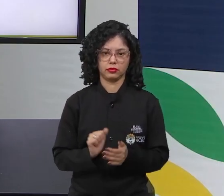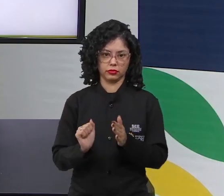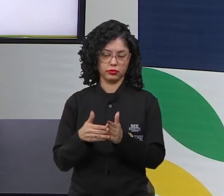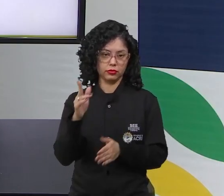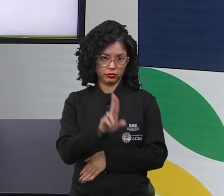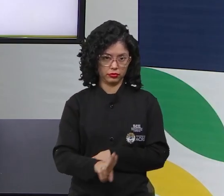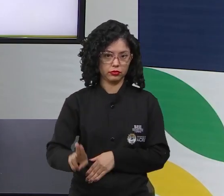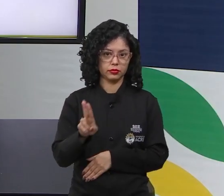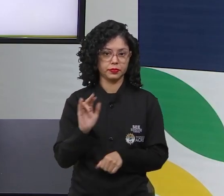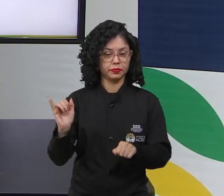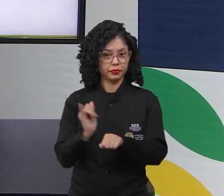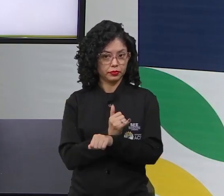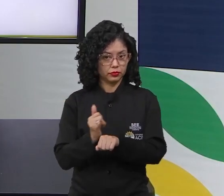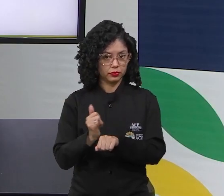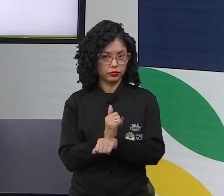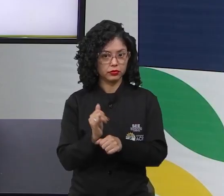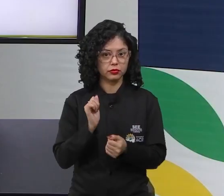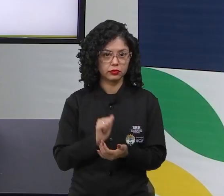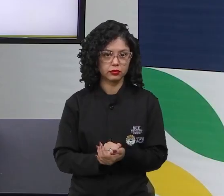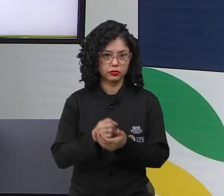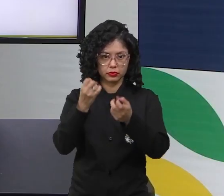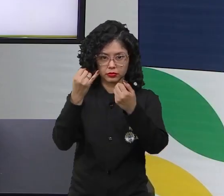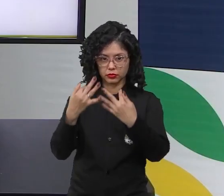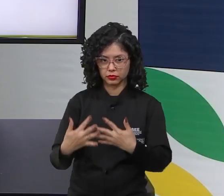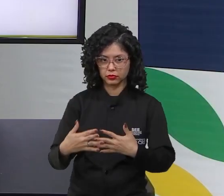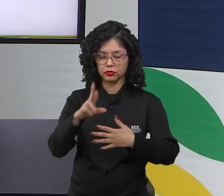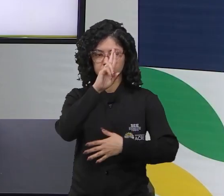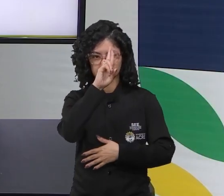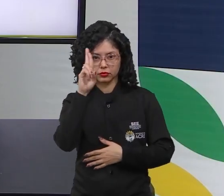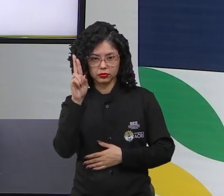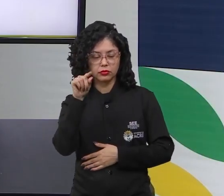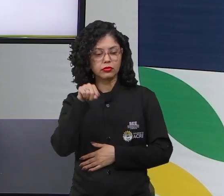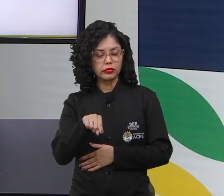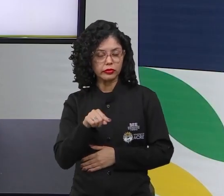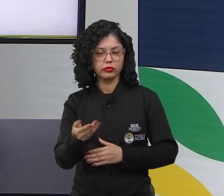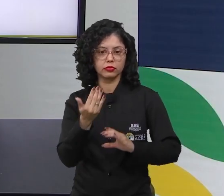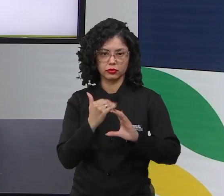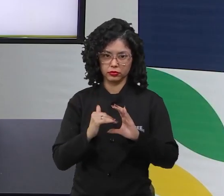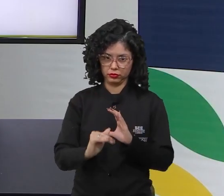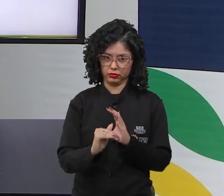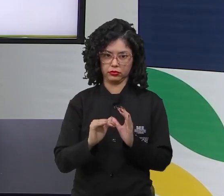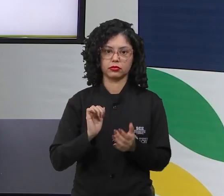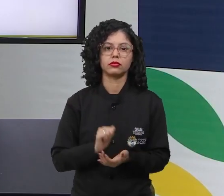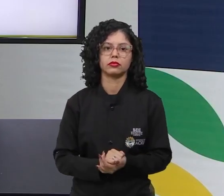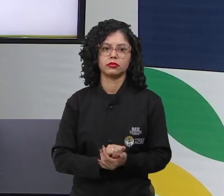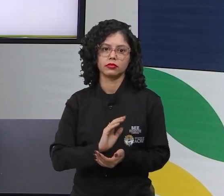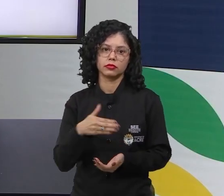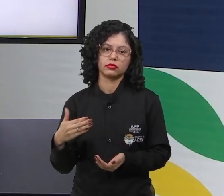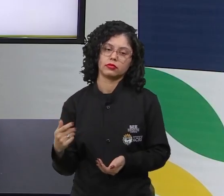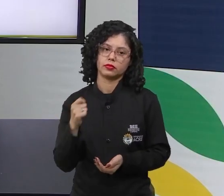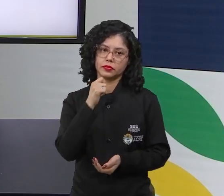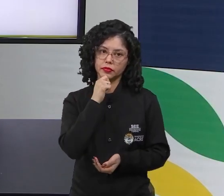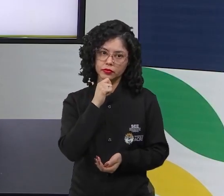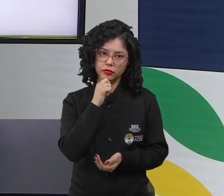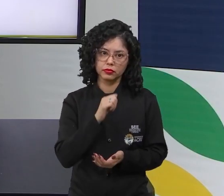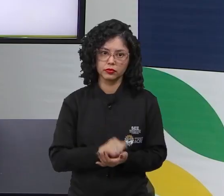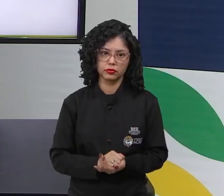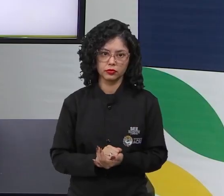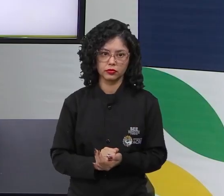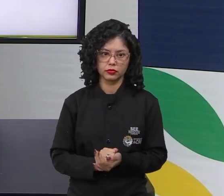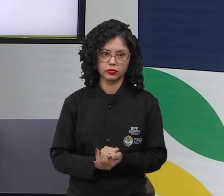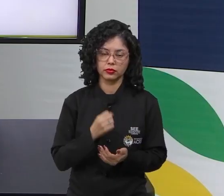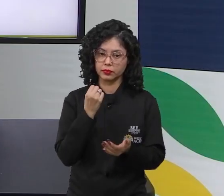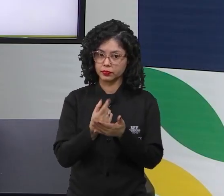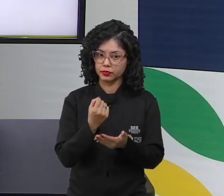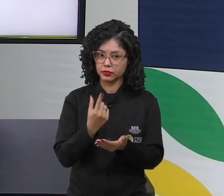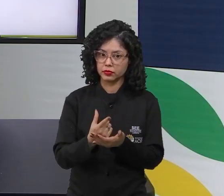se utiliza da estratégia de contar uma história ali naquela publicidade. E quando o